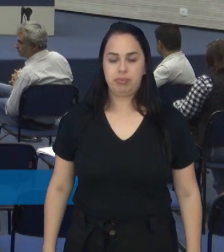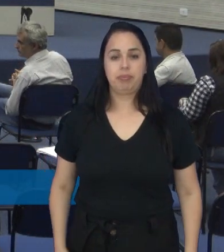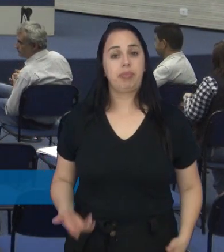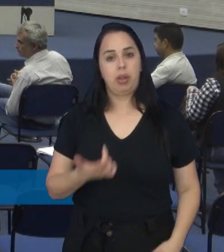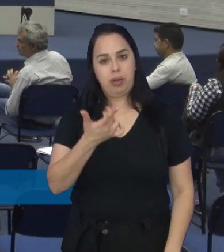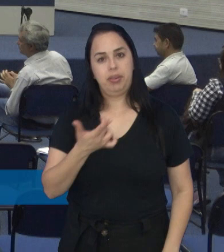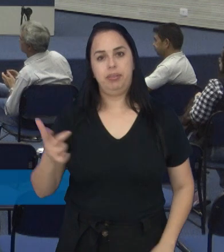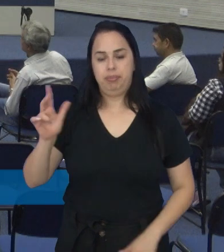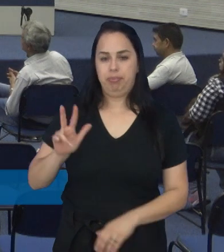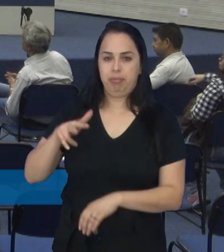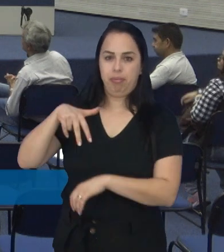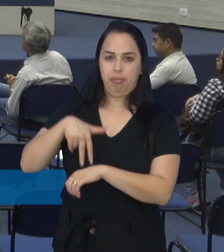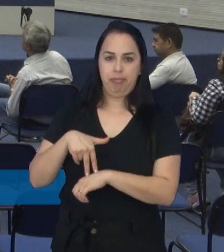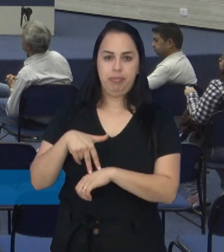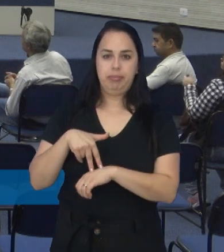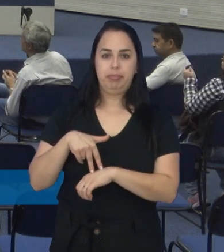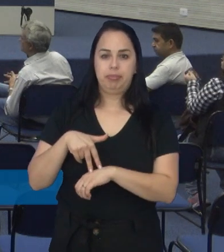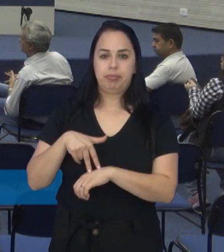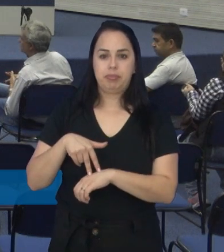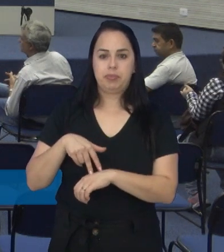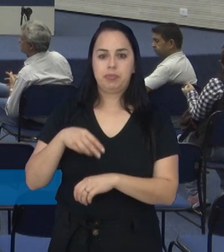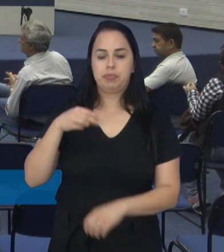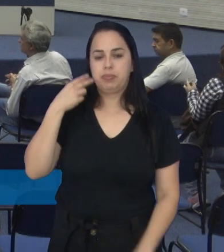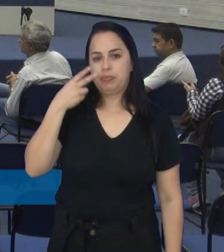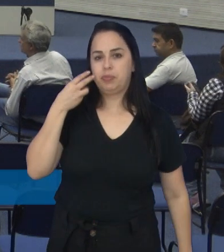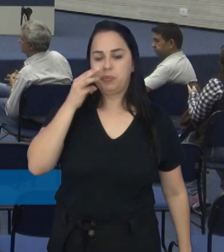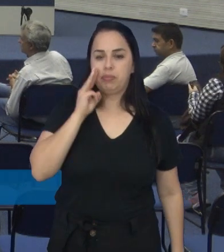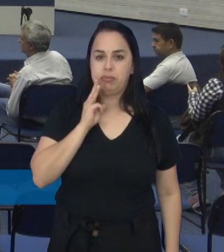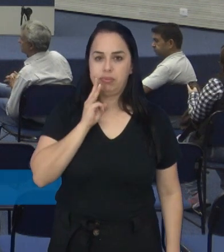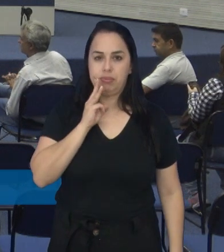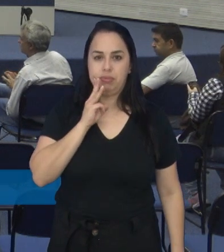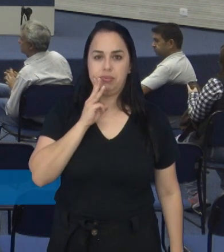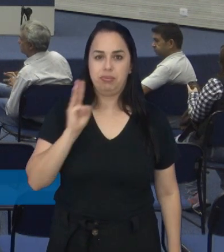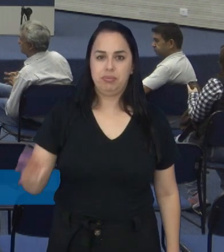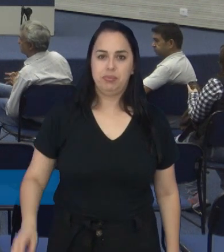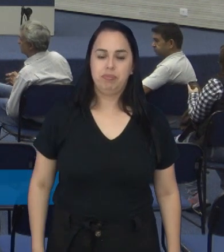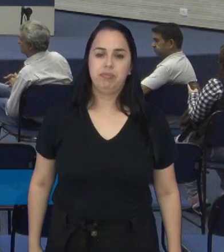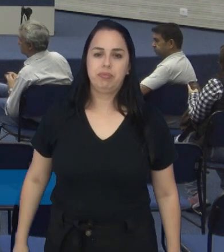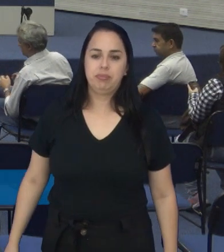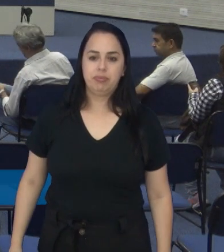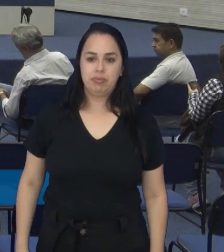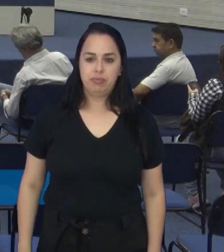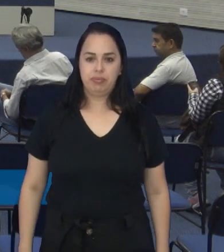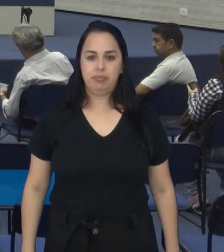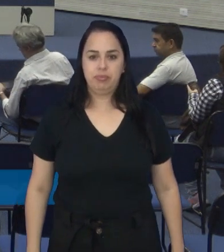próximo inscrito seu Valter Hayashi vereador de São José dos Campos